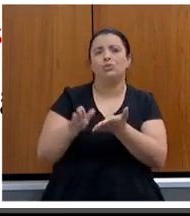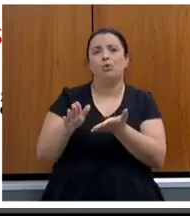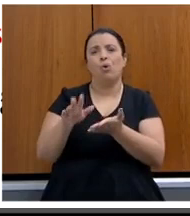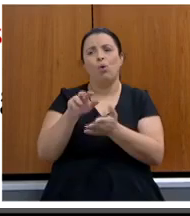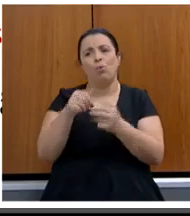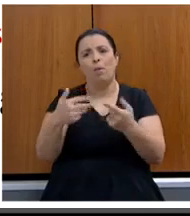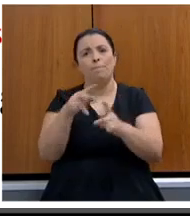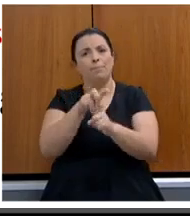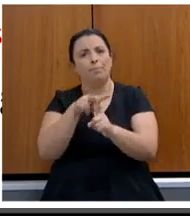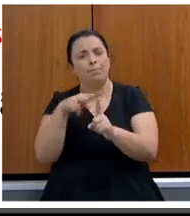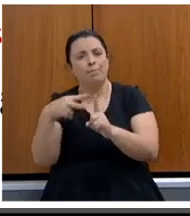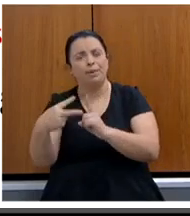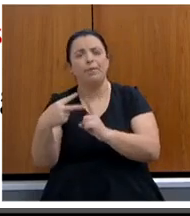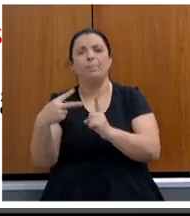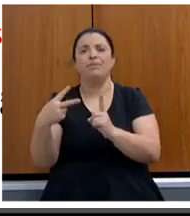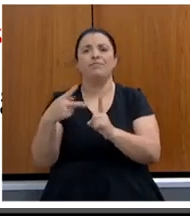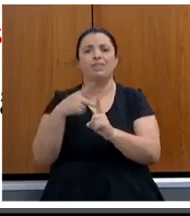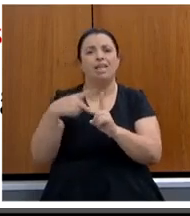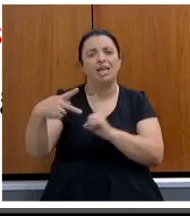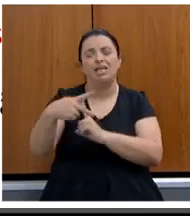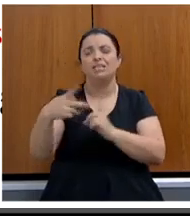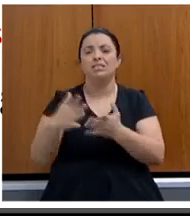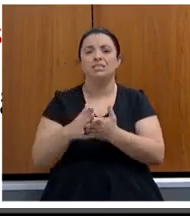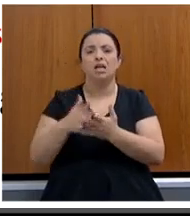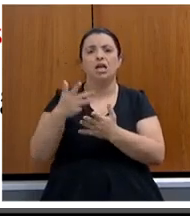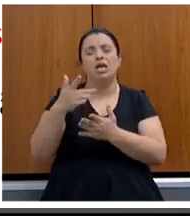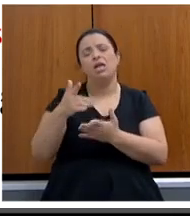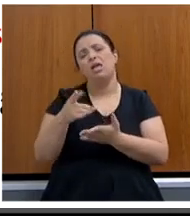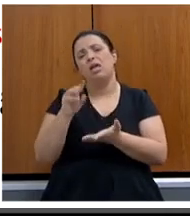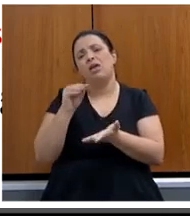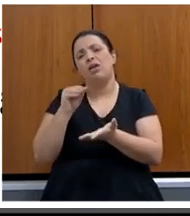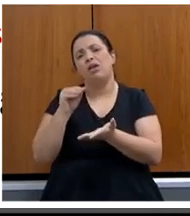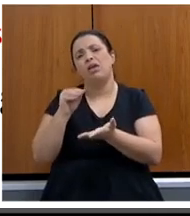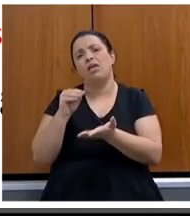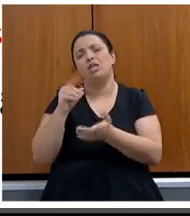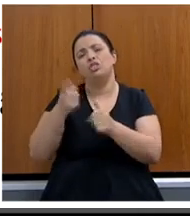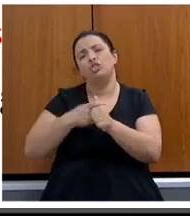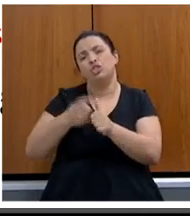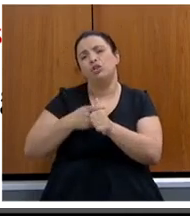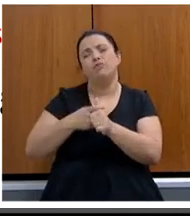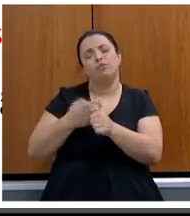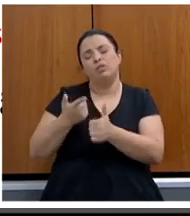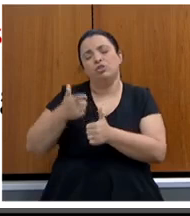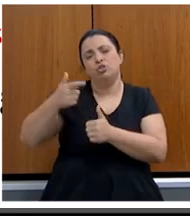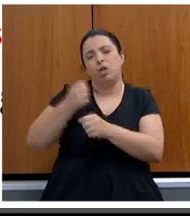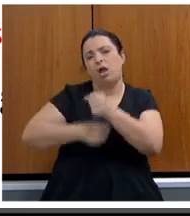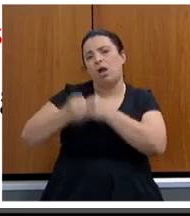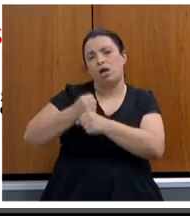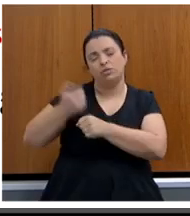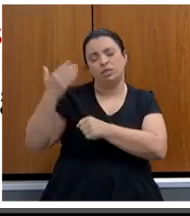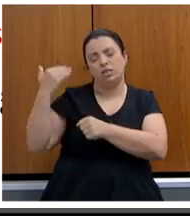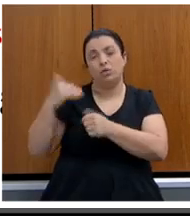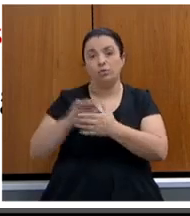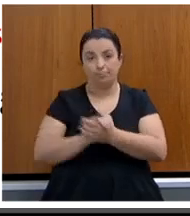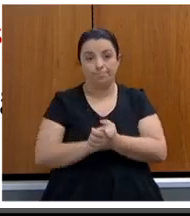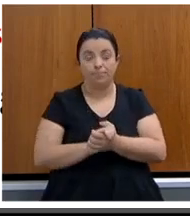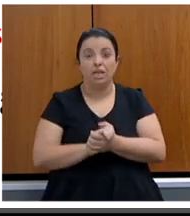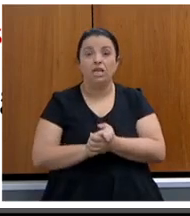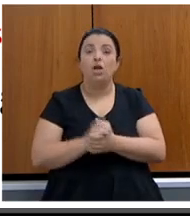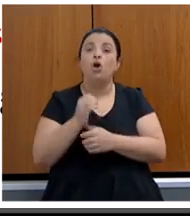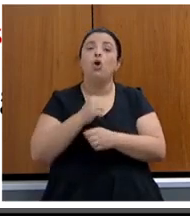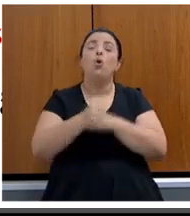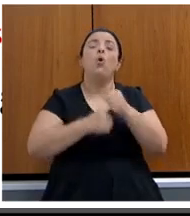restos a pagar inscritos no exercício de 2019/2020 nós ainda não temos relatório detalhado